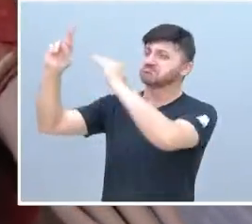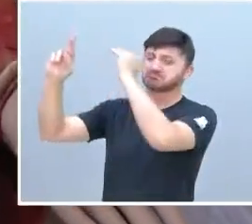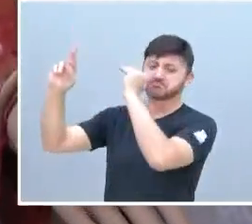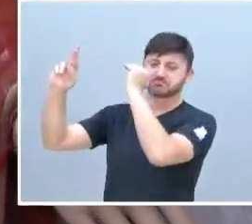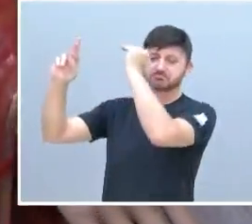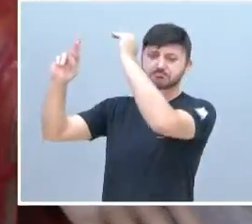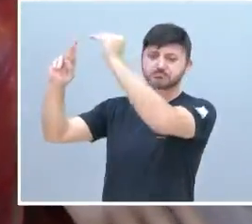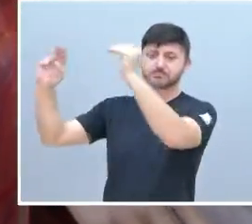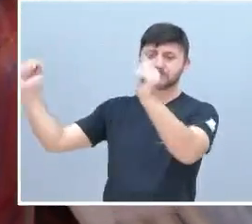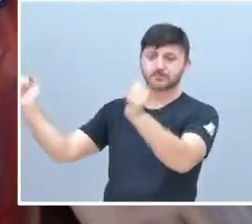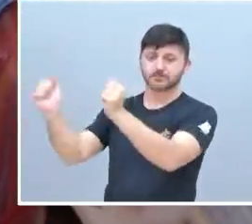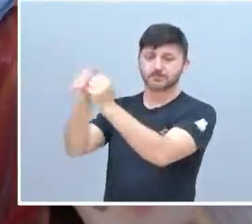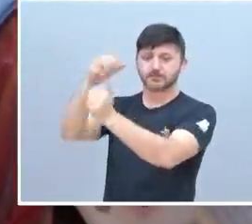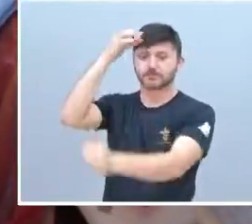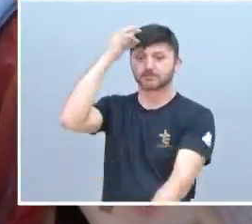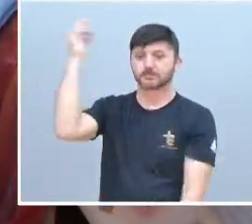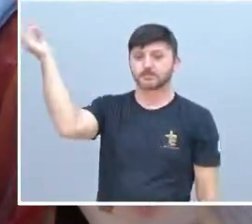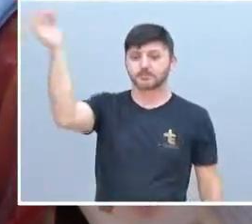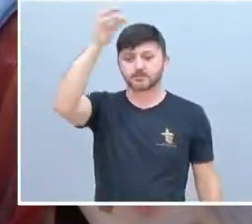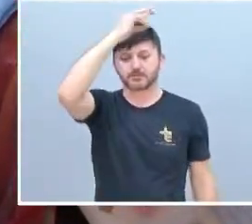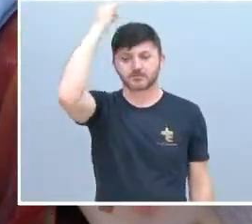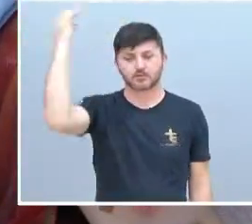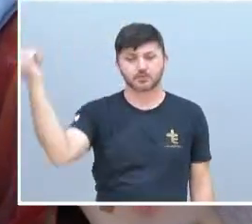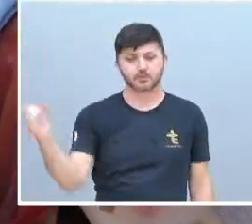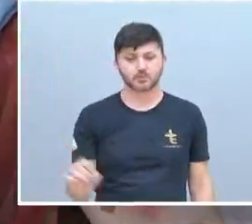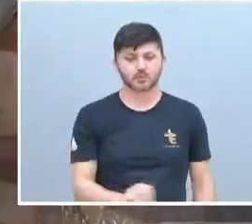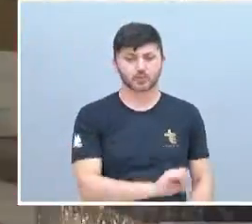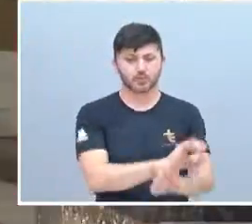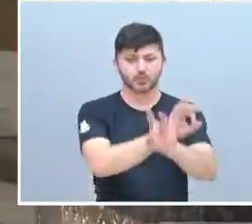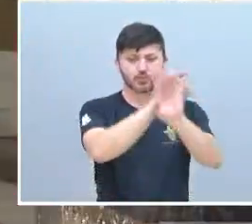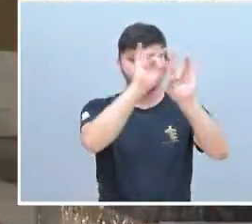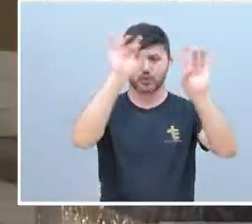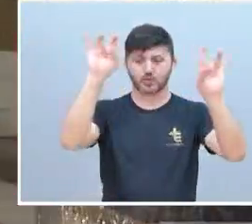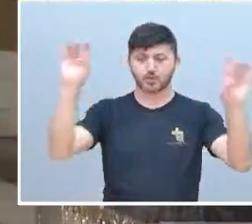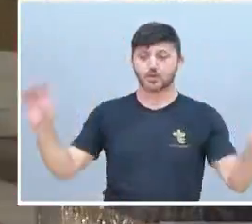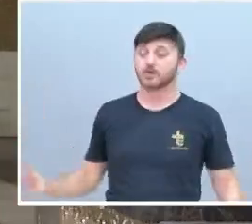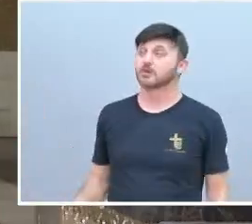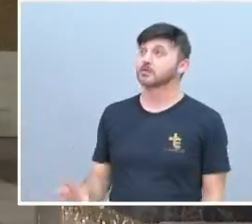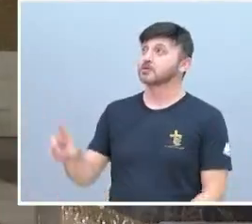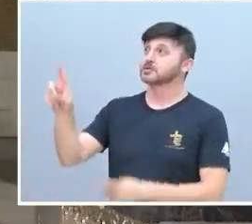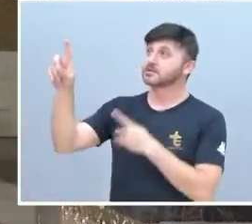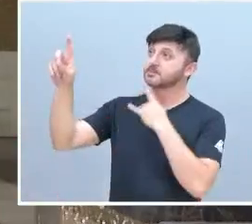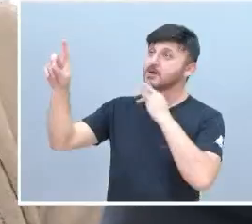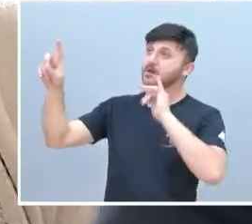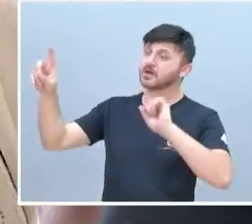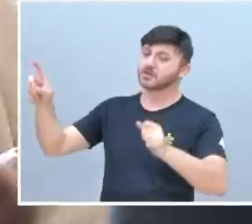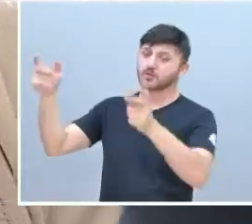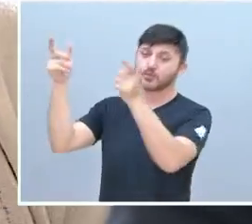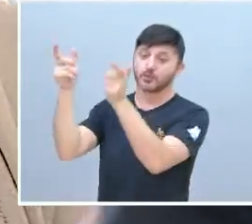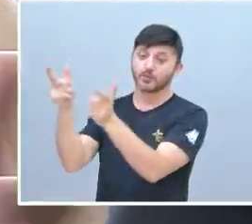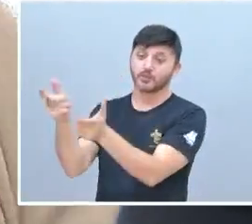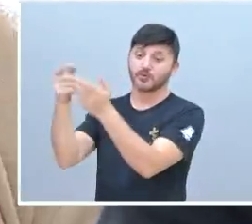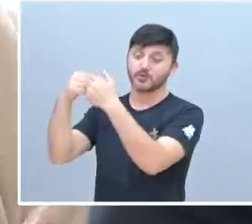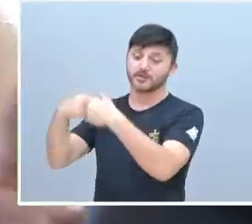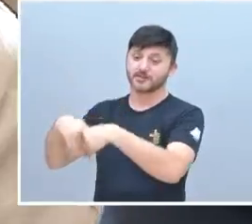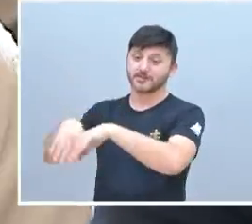a Deus, com o Espírito Divino, glória a Deus, de Deus Pai